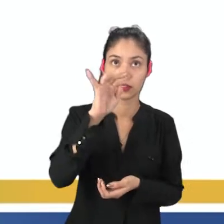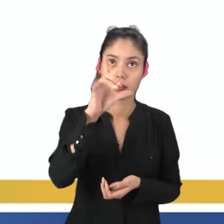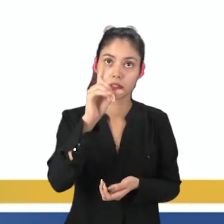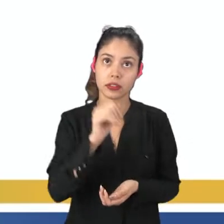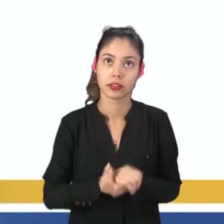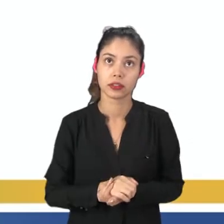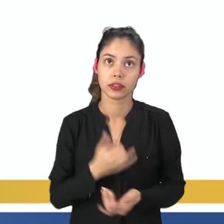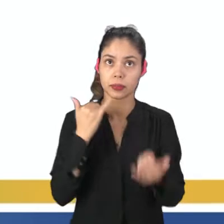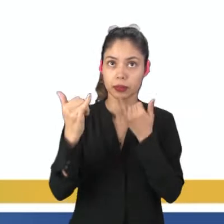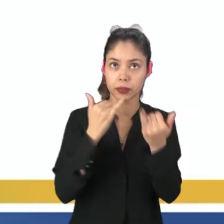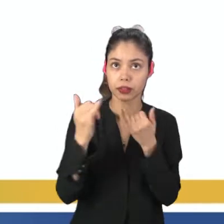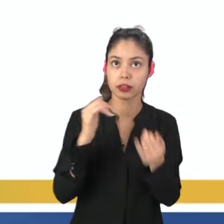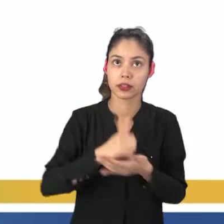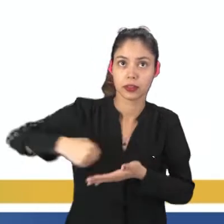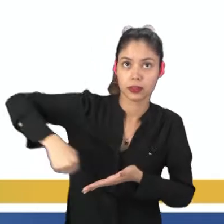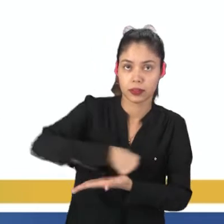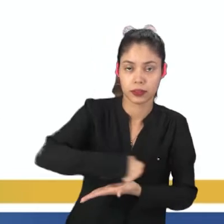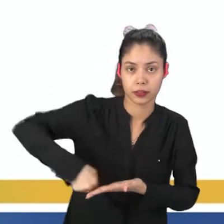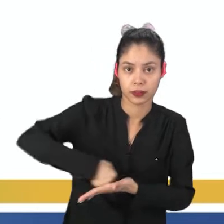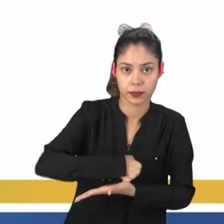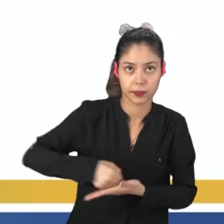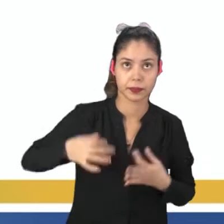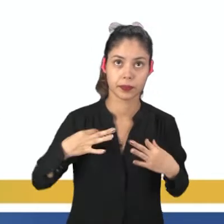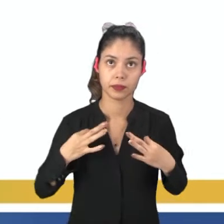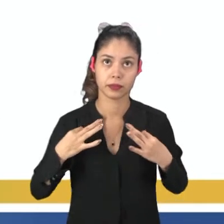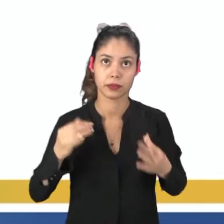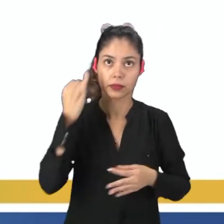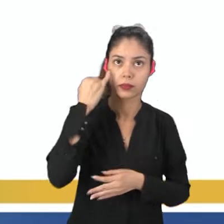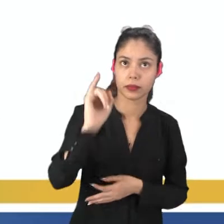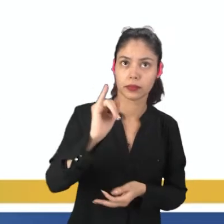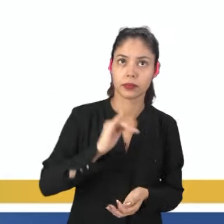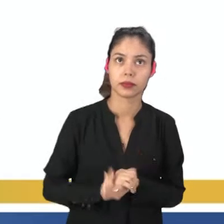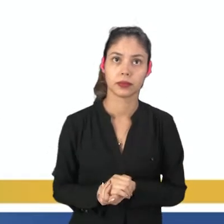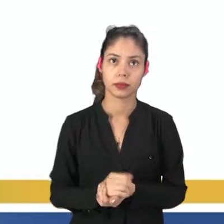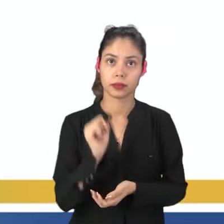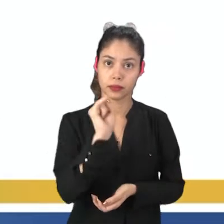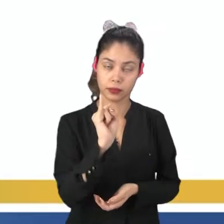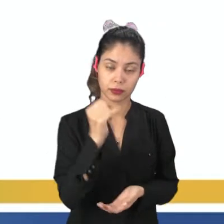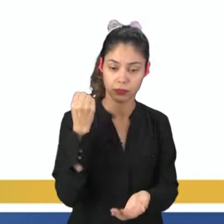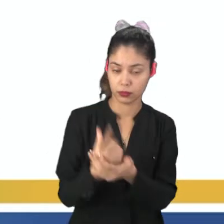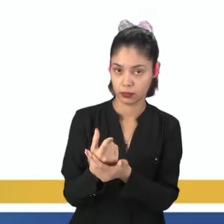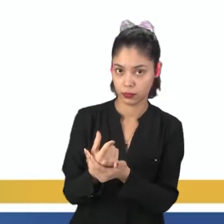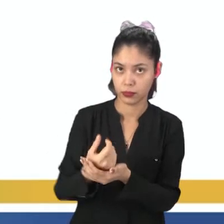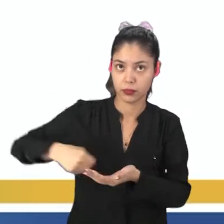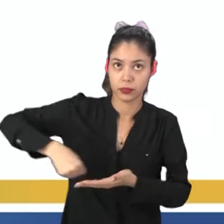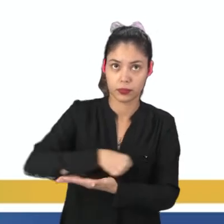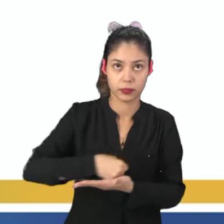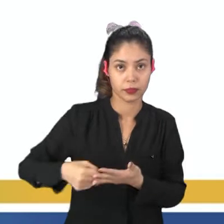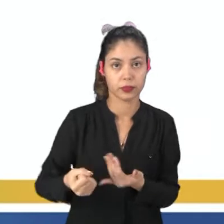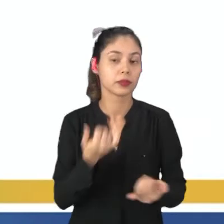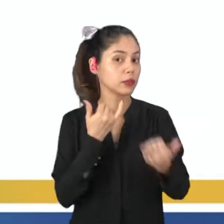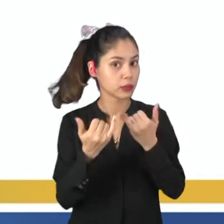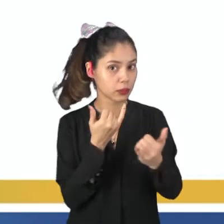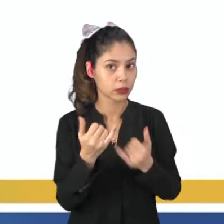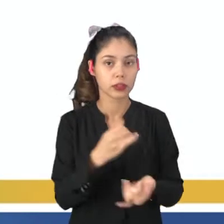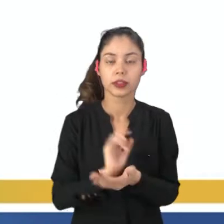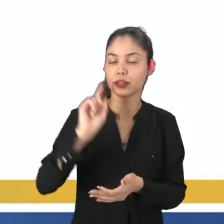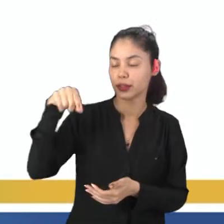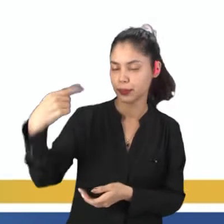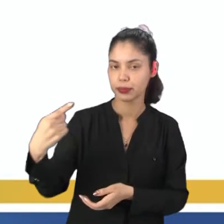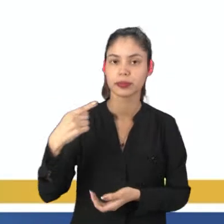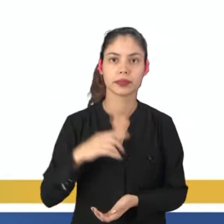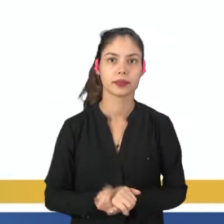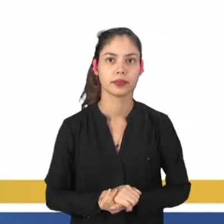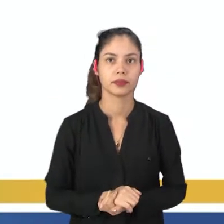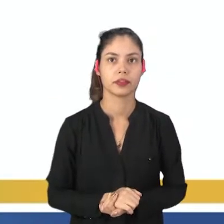usado nessa propaganda de um ferro de passar roupa. A ideia é que se o leitor não comprar o ferro do anúncio, depois ele